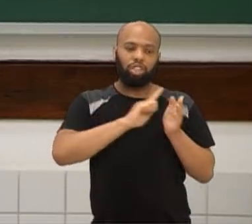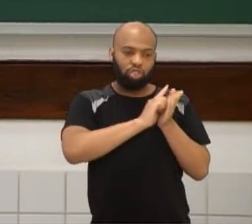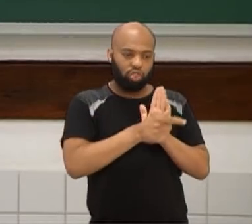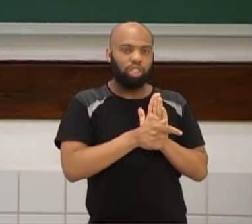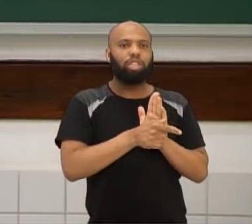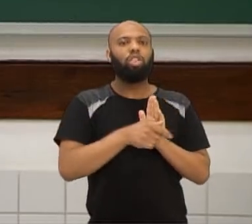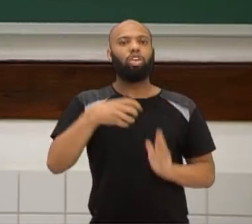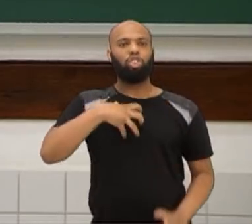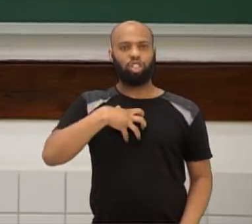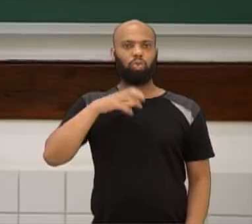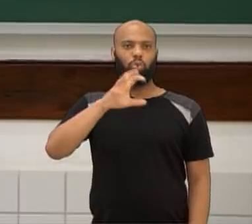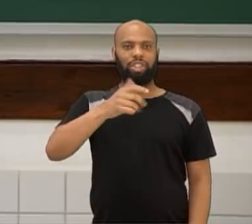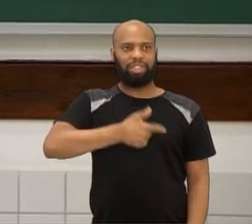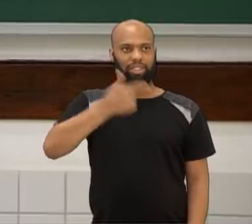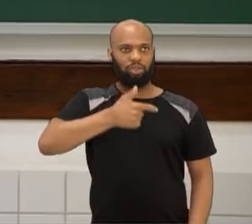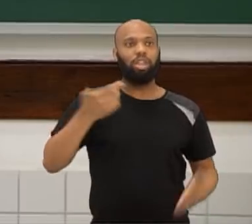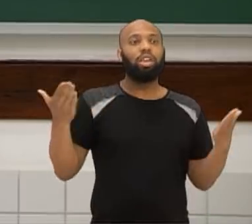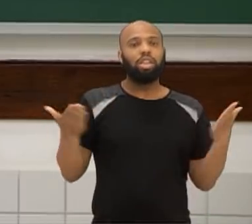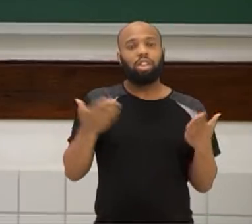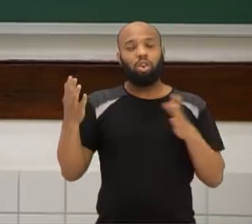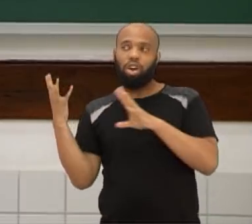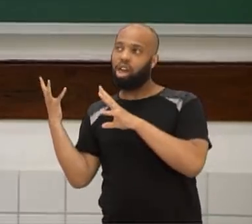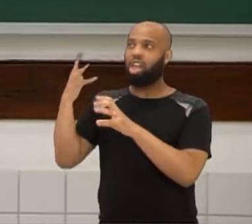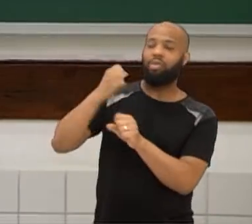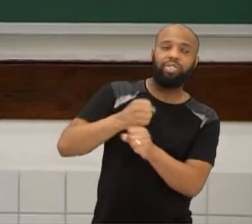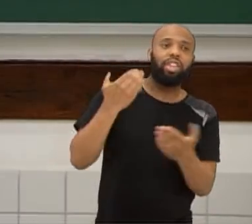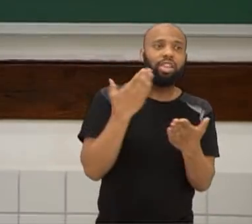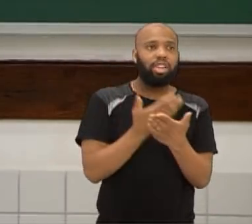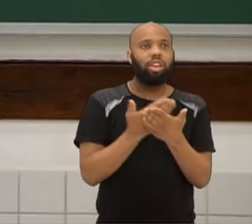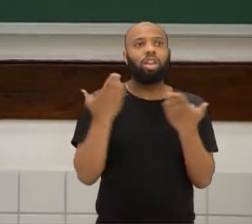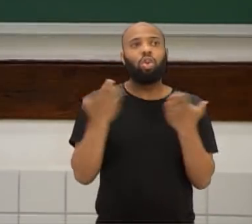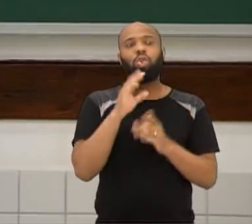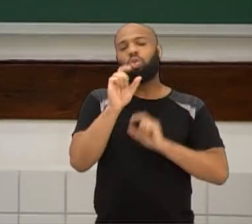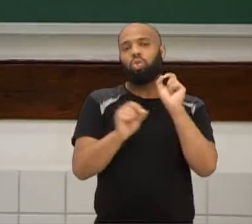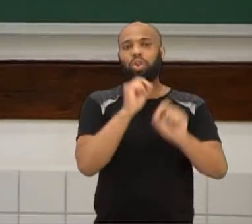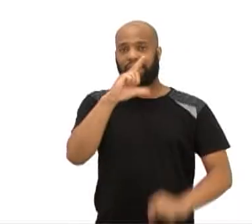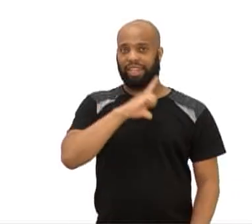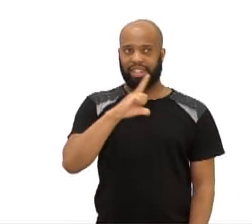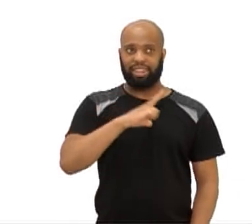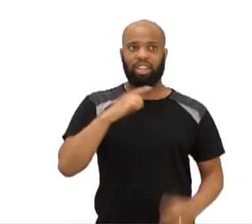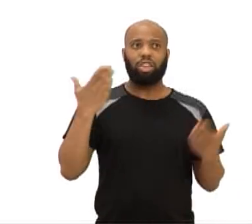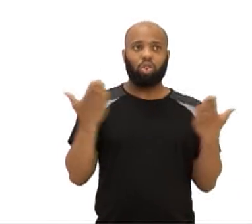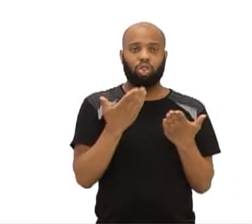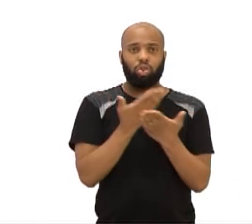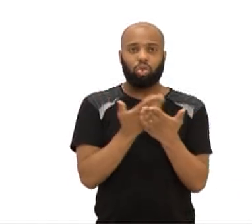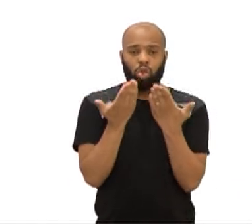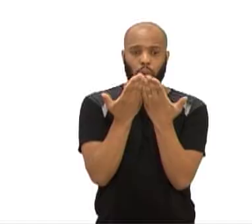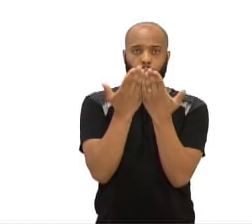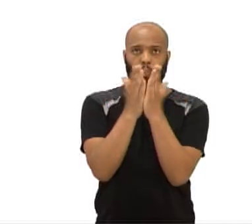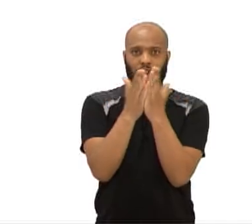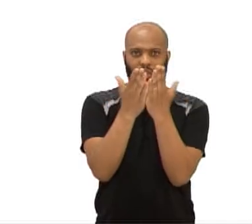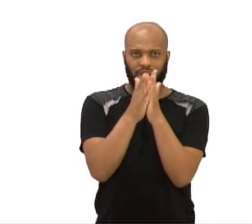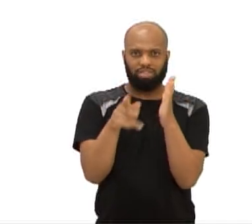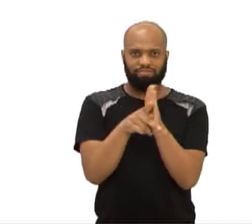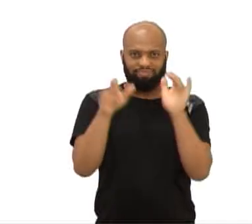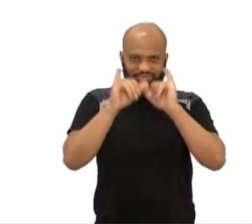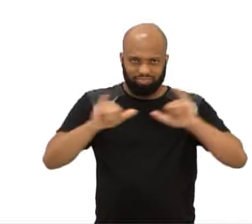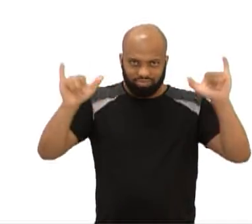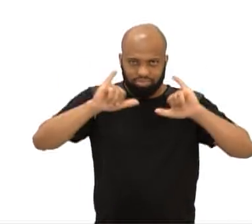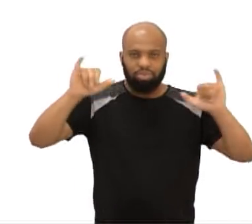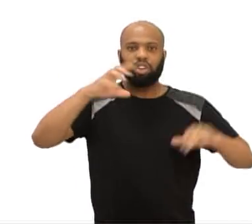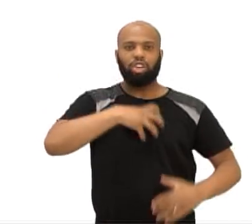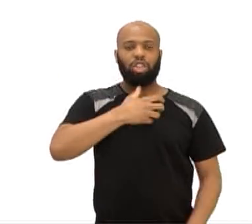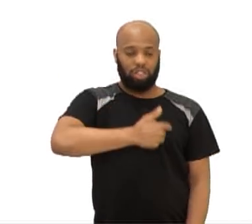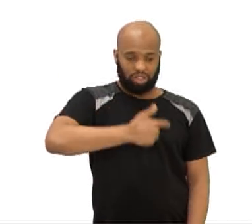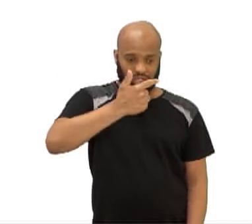discursivo secundário. E para nós revisarmos o que nós vimos na aula de hoje, eu trouxe que o gênero panfleto, considerado